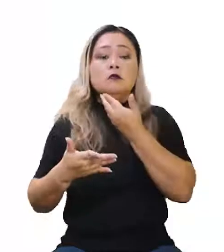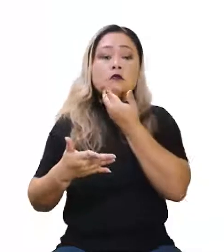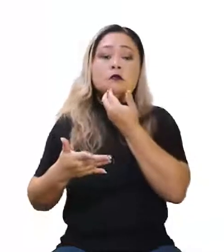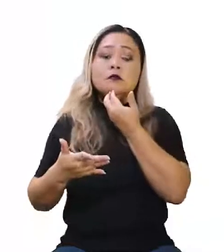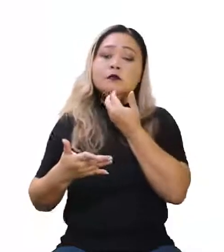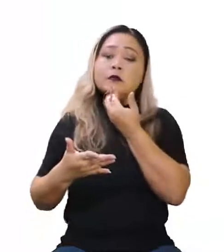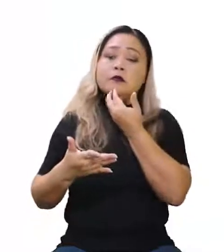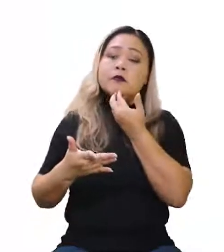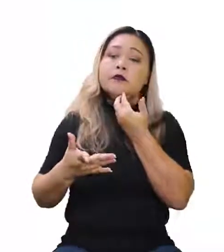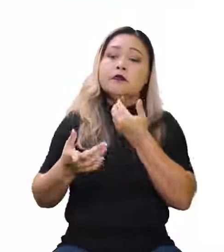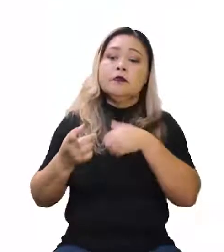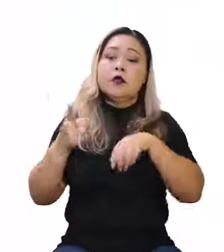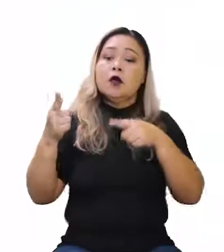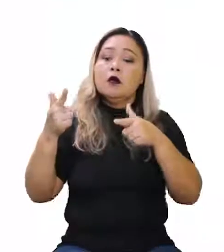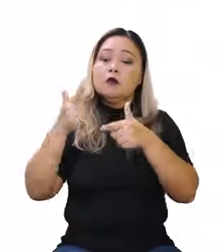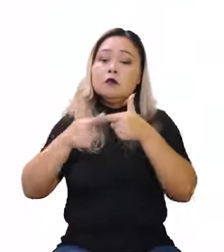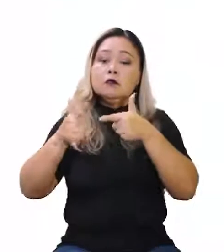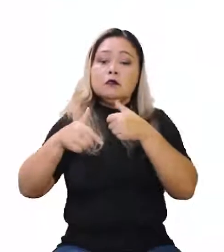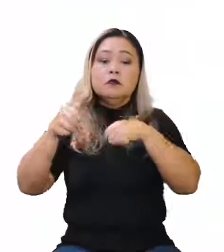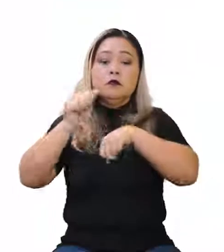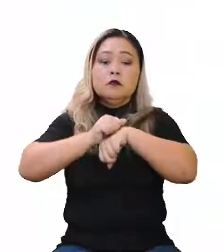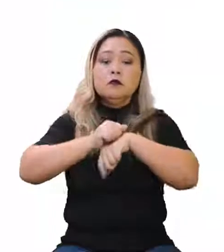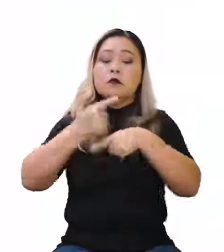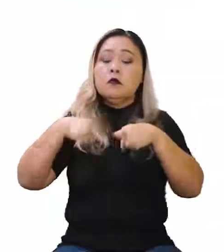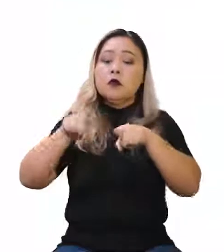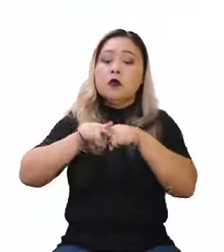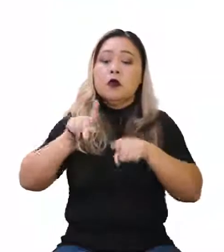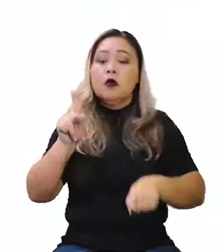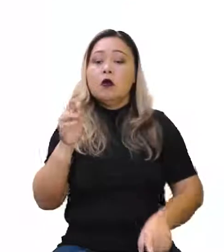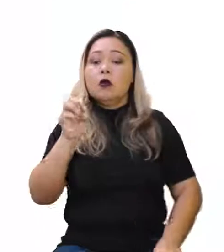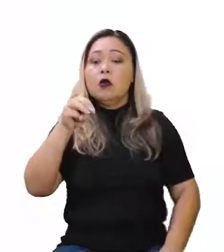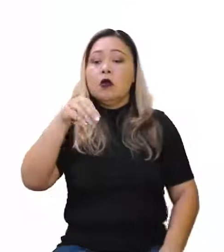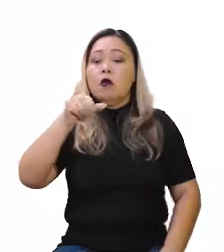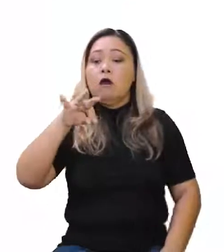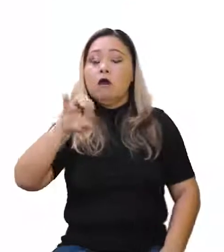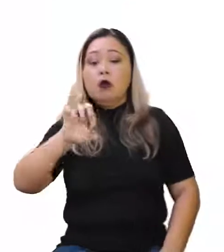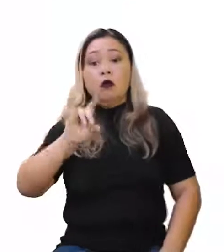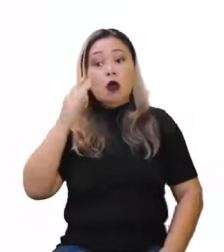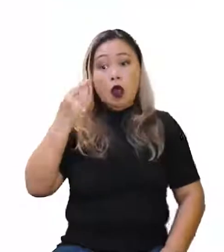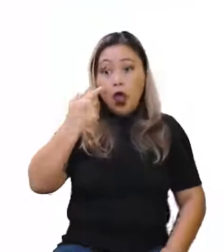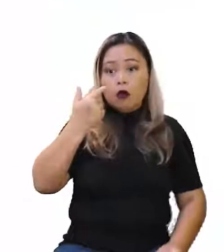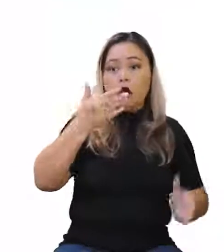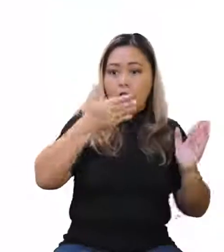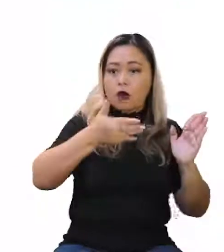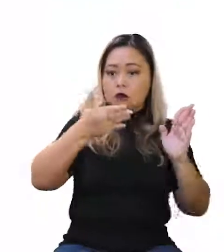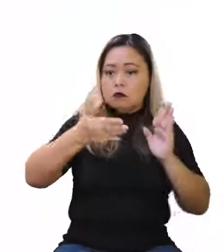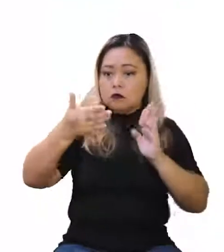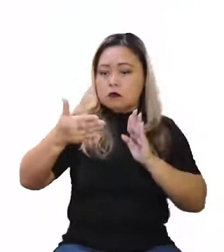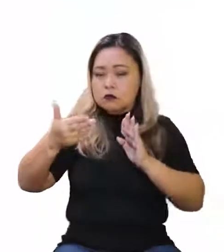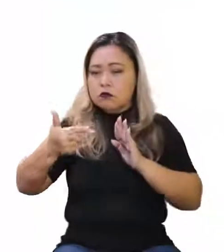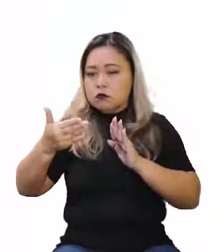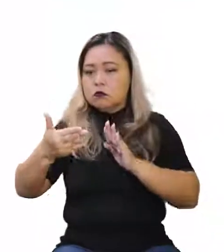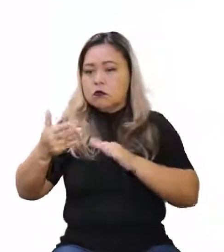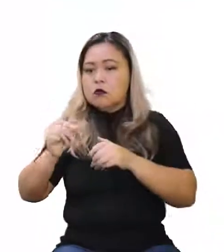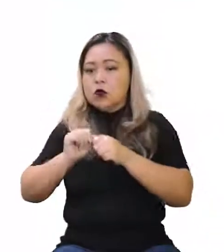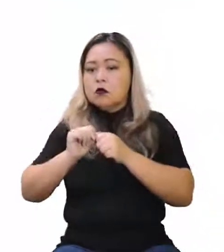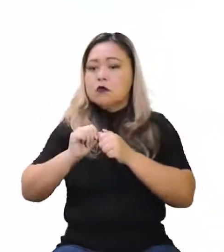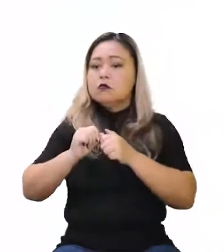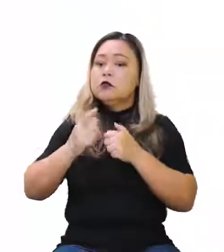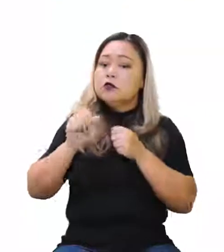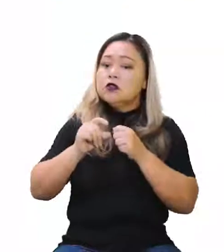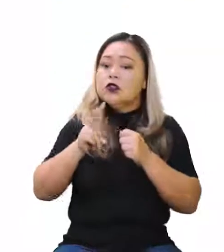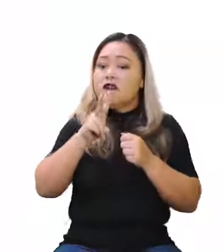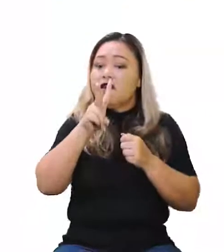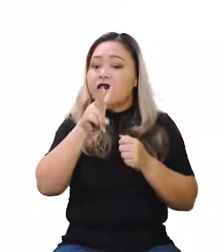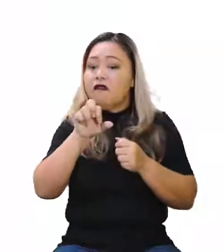E não só dermatites, protozoários e eumintos. Nós vamos ver cada passo desse processo de